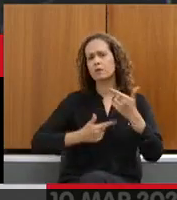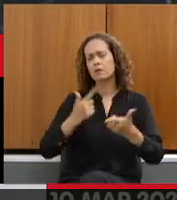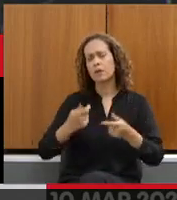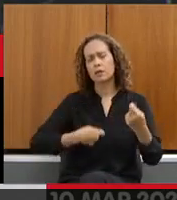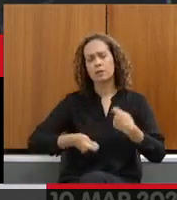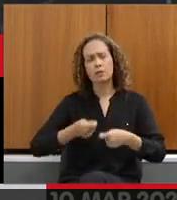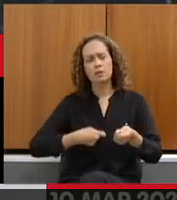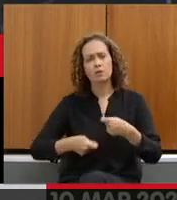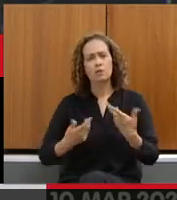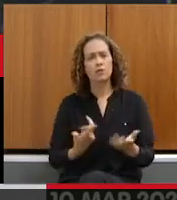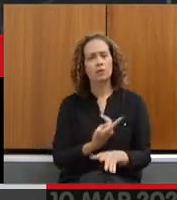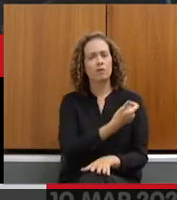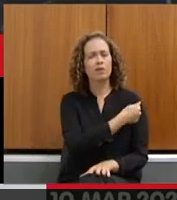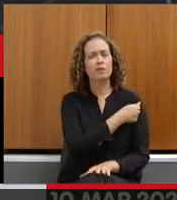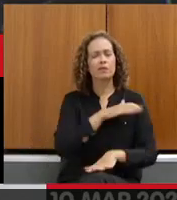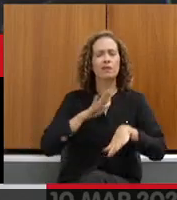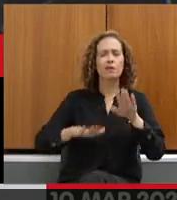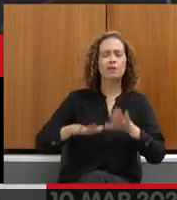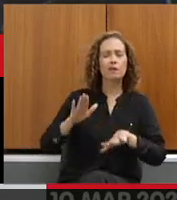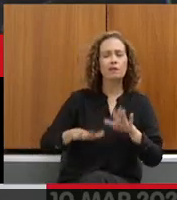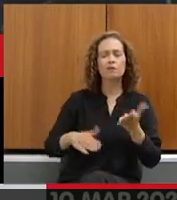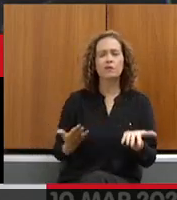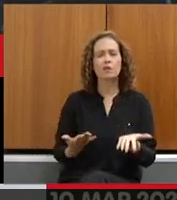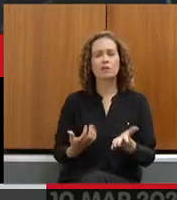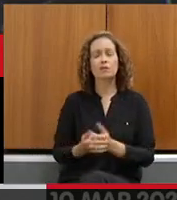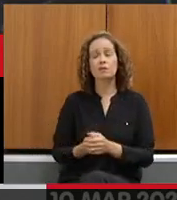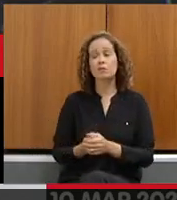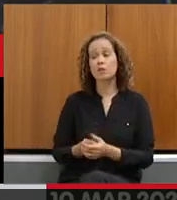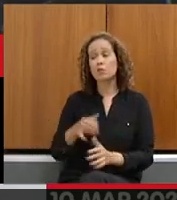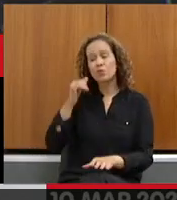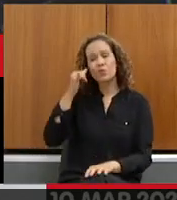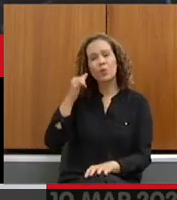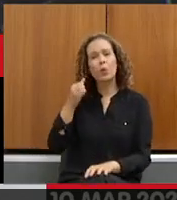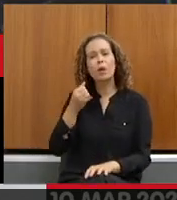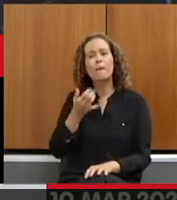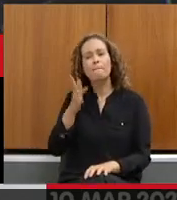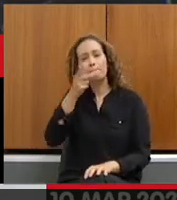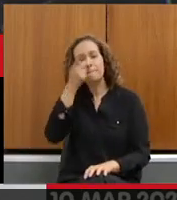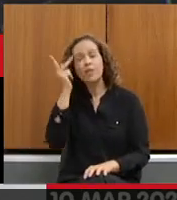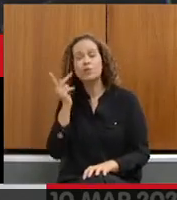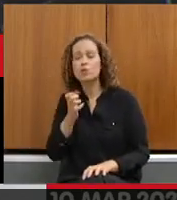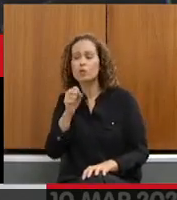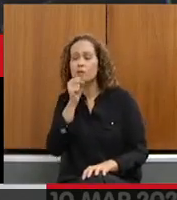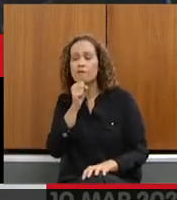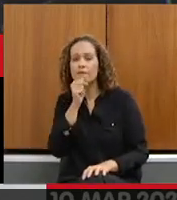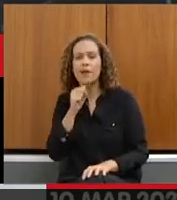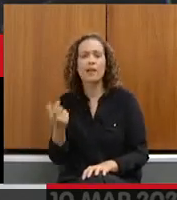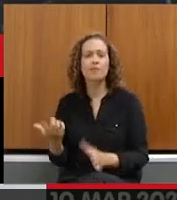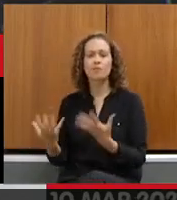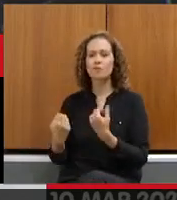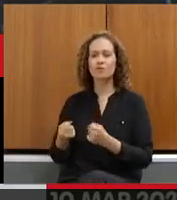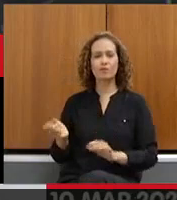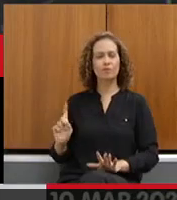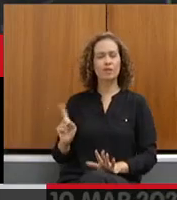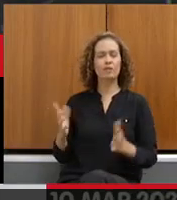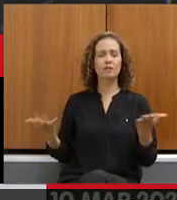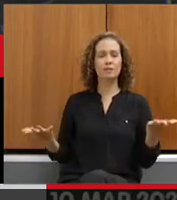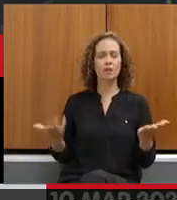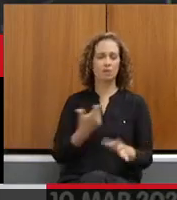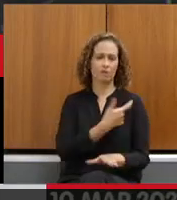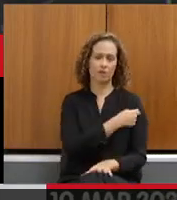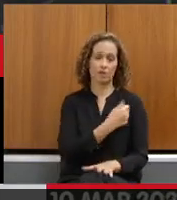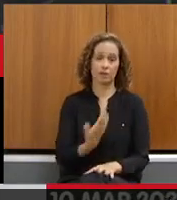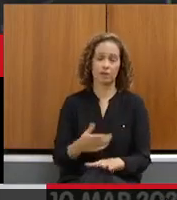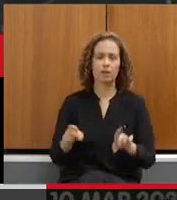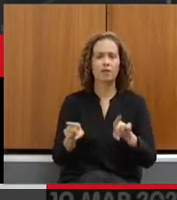é uma vacina que às vezes deixou de ser dada por um idoso que tem alguma comorbidade e também não ficou